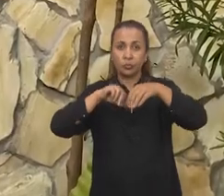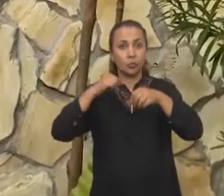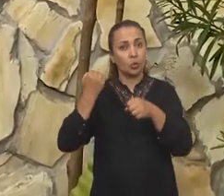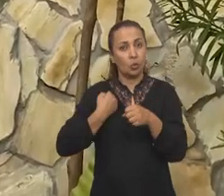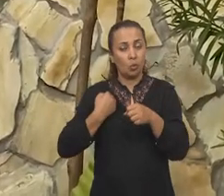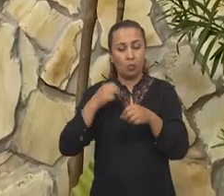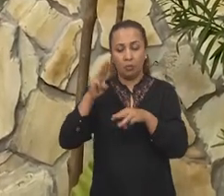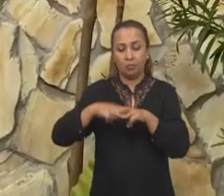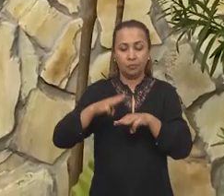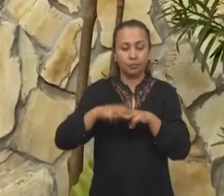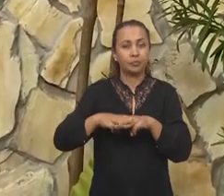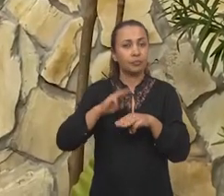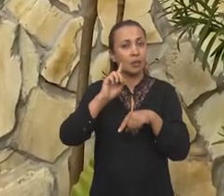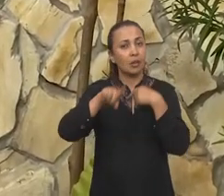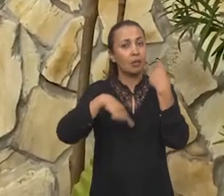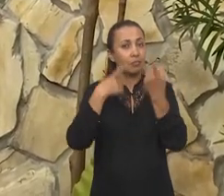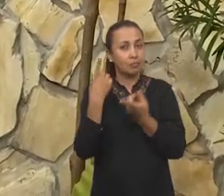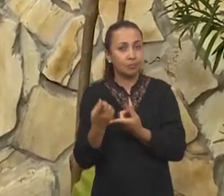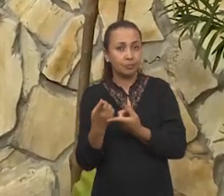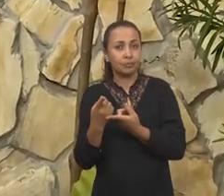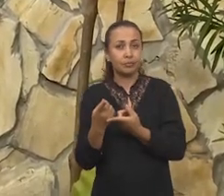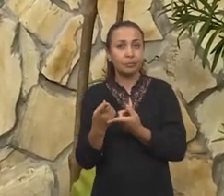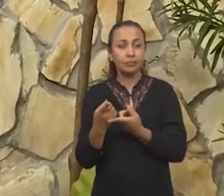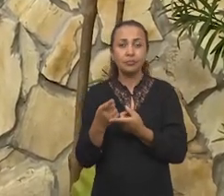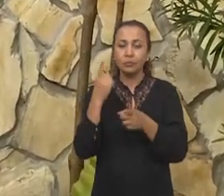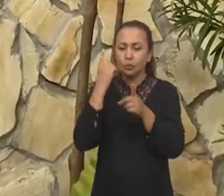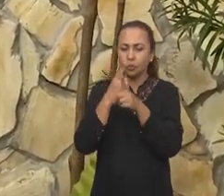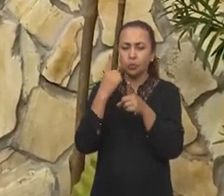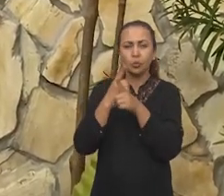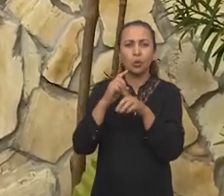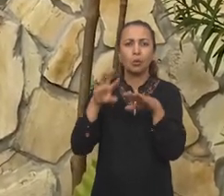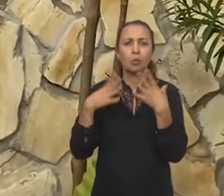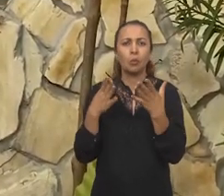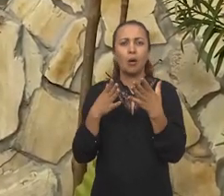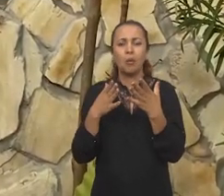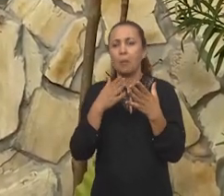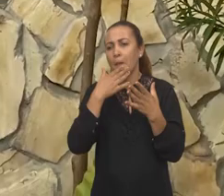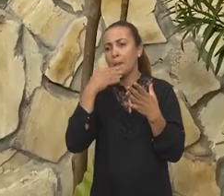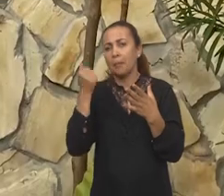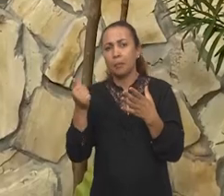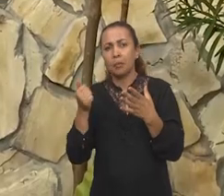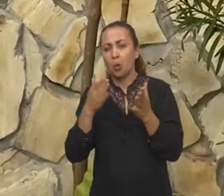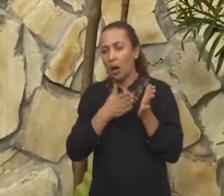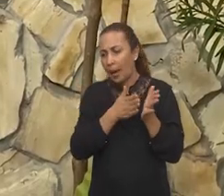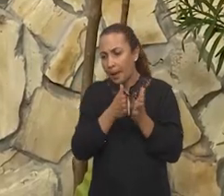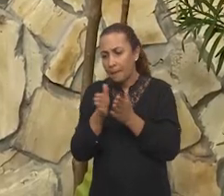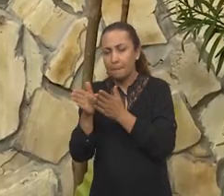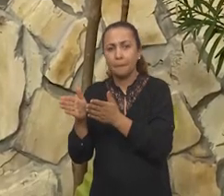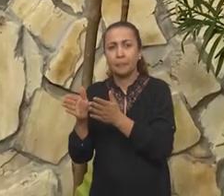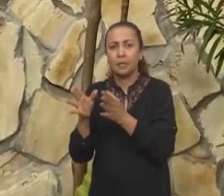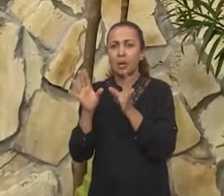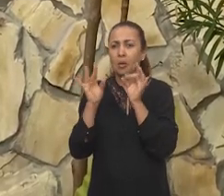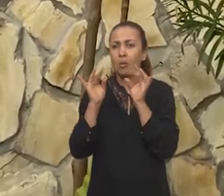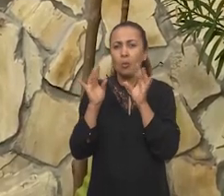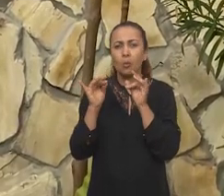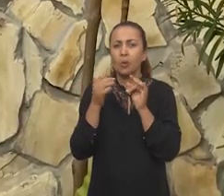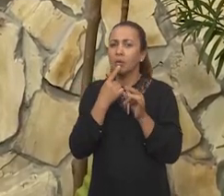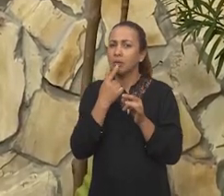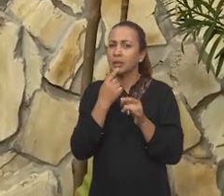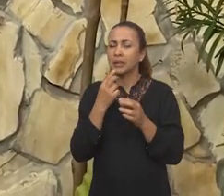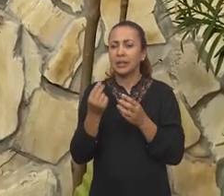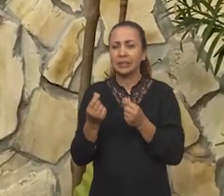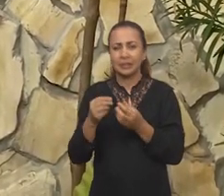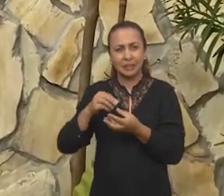Matemáticas e a partir disso descobrir qual o fluxo a viscosidade do sangue